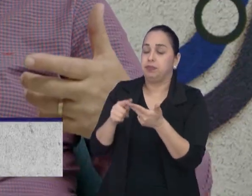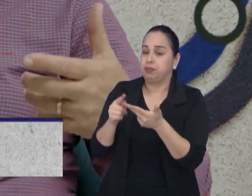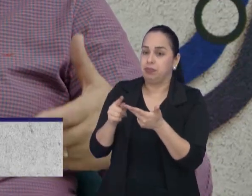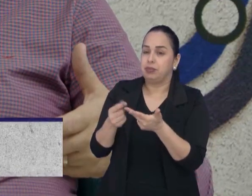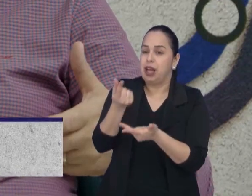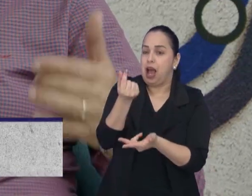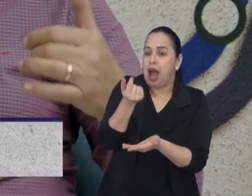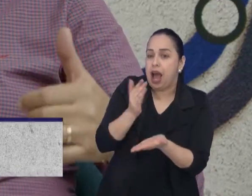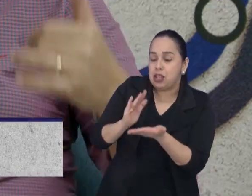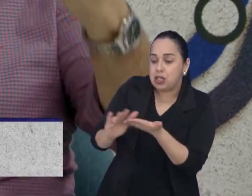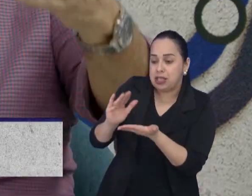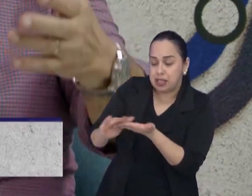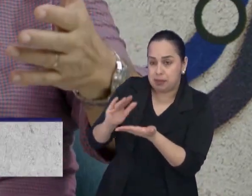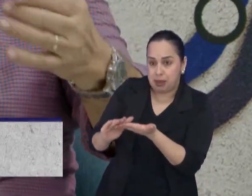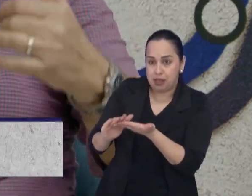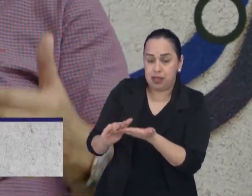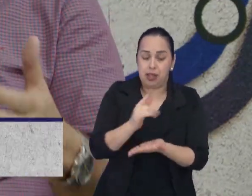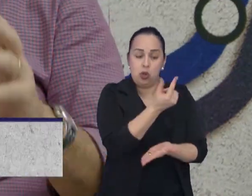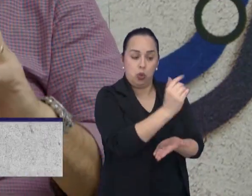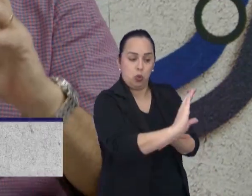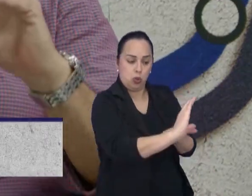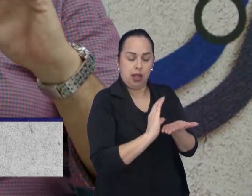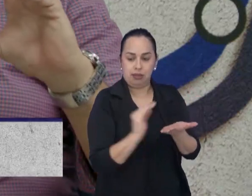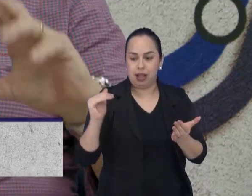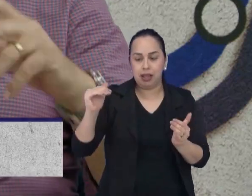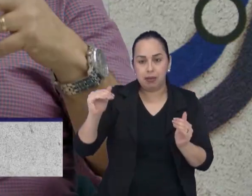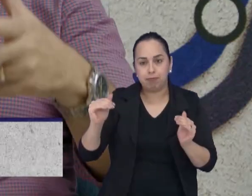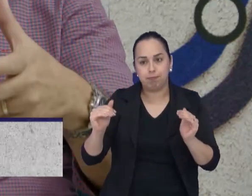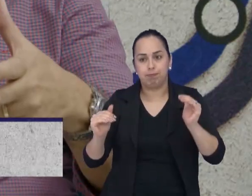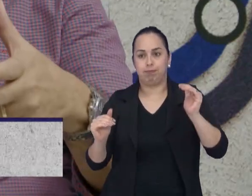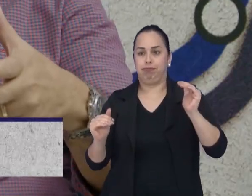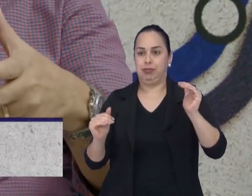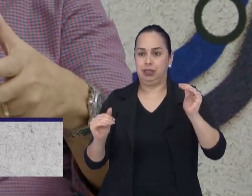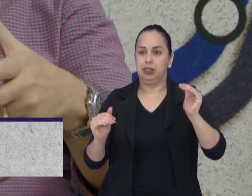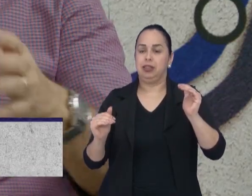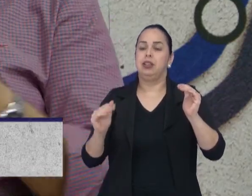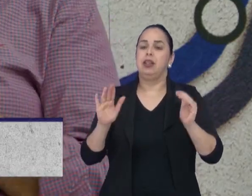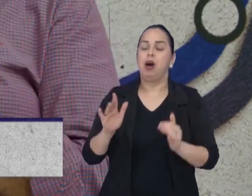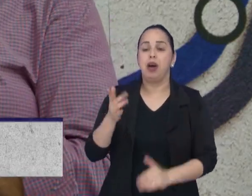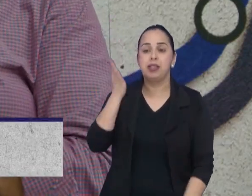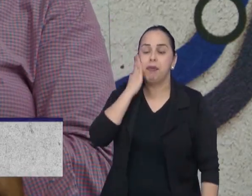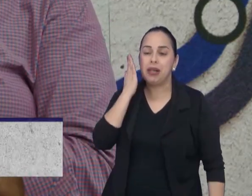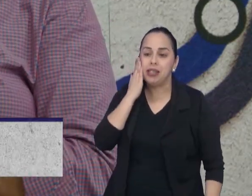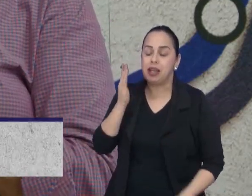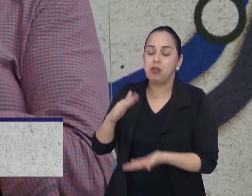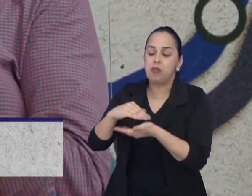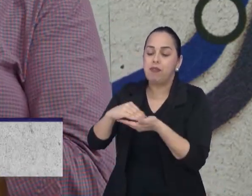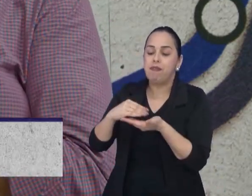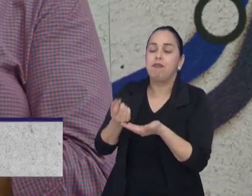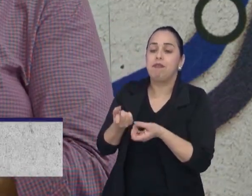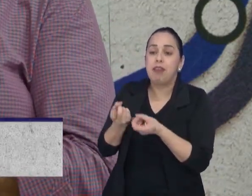ser sempre menor que a receita. Ou seja, você vai colocar um preço, um lucro no bolinho, mas você tem que pensar em outras coisas, o